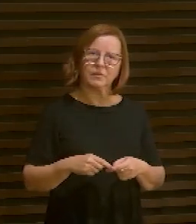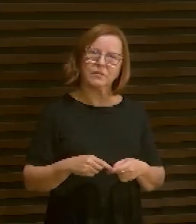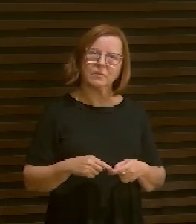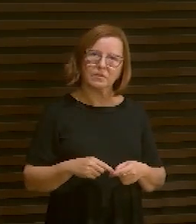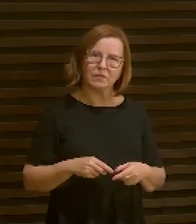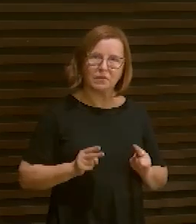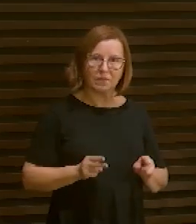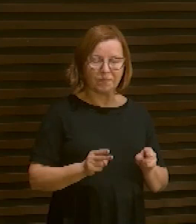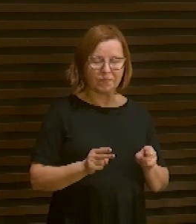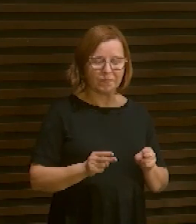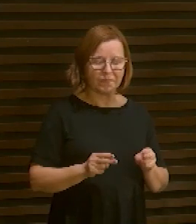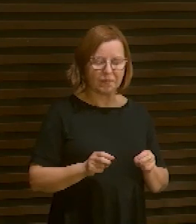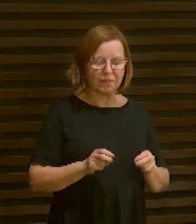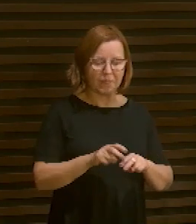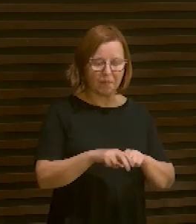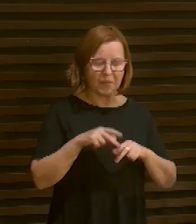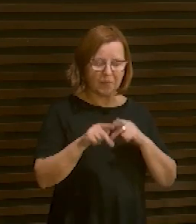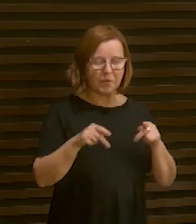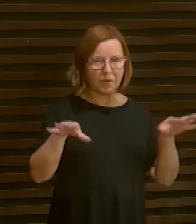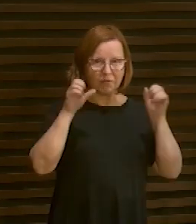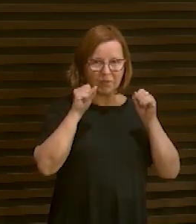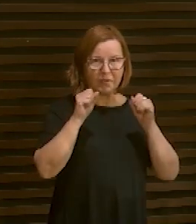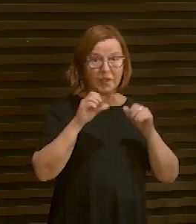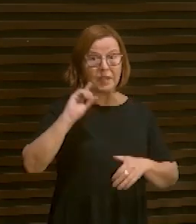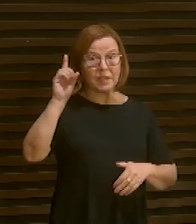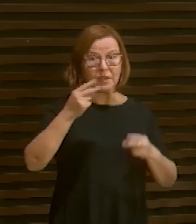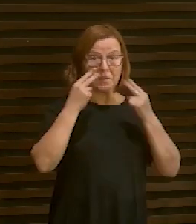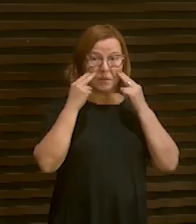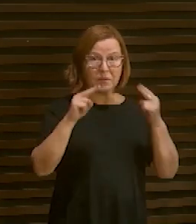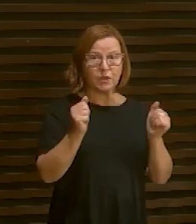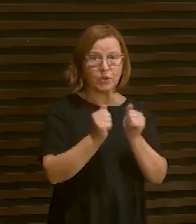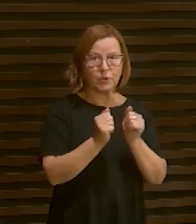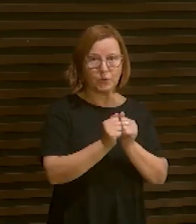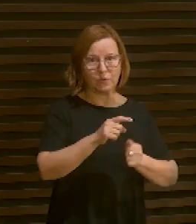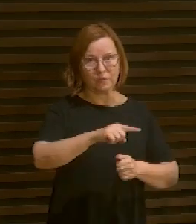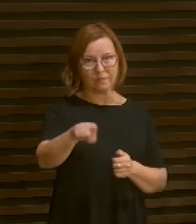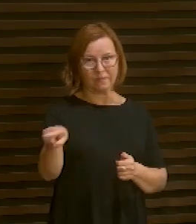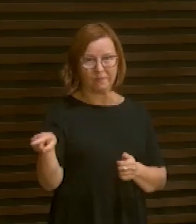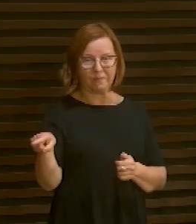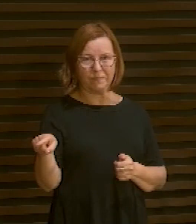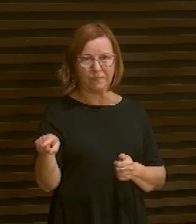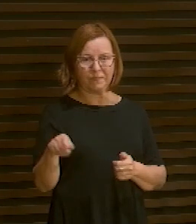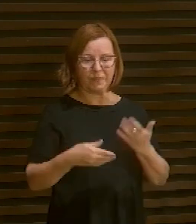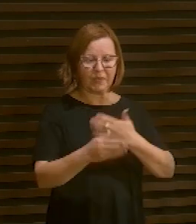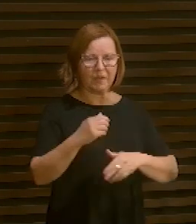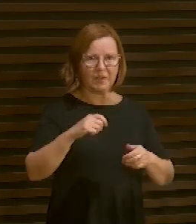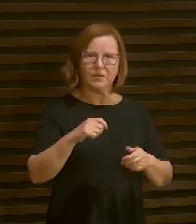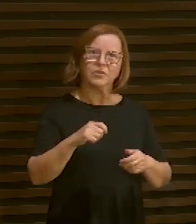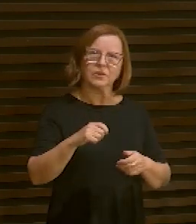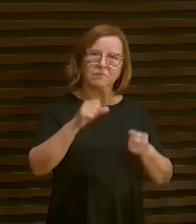pelos que a ouviram, dando Deus testemunho juntamente com eles por